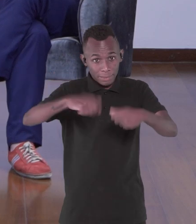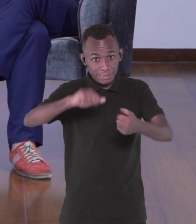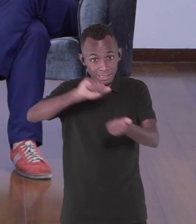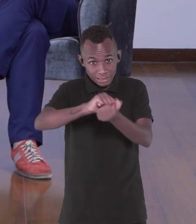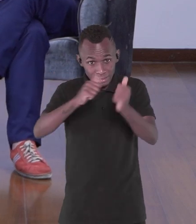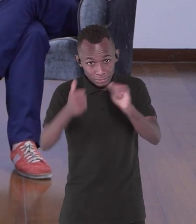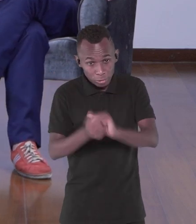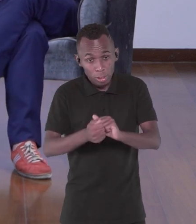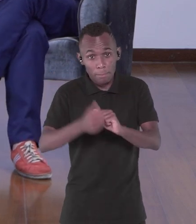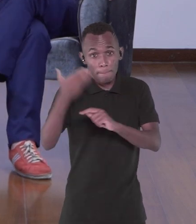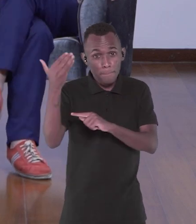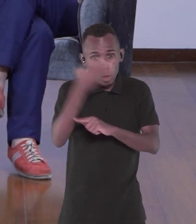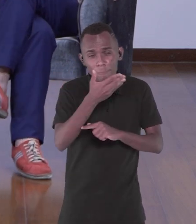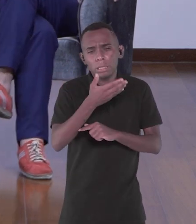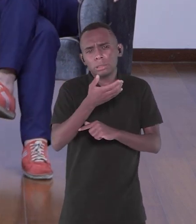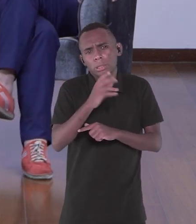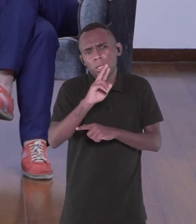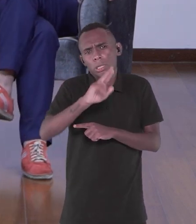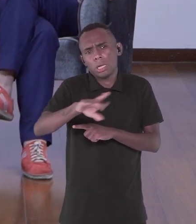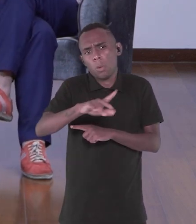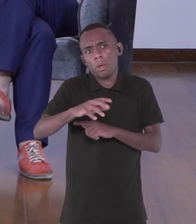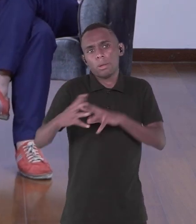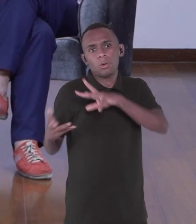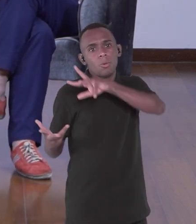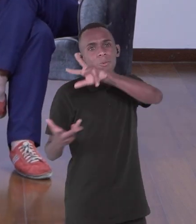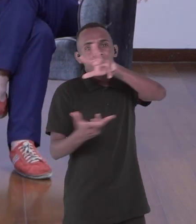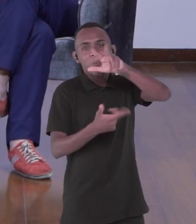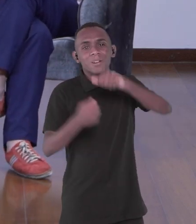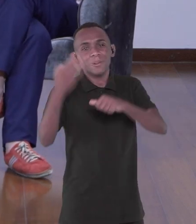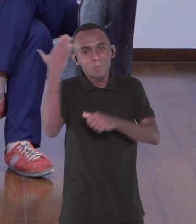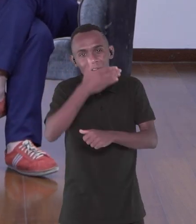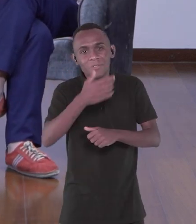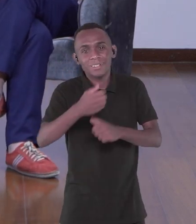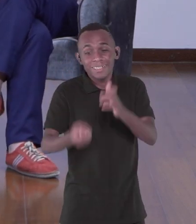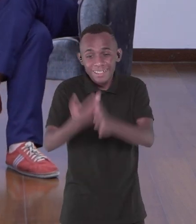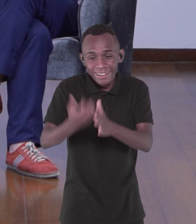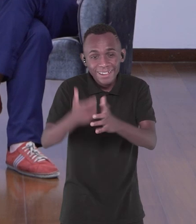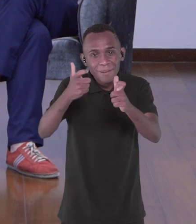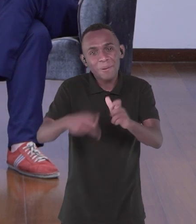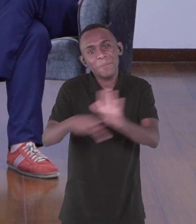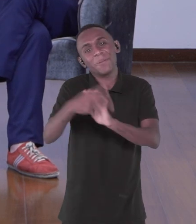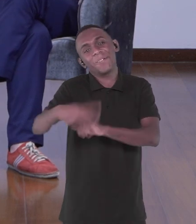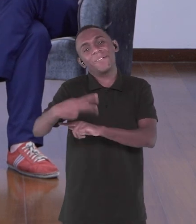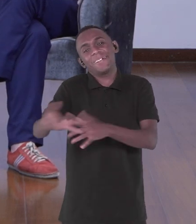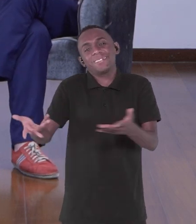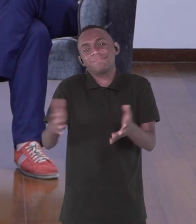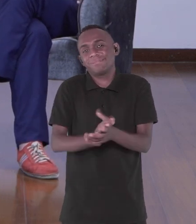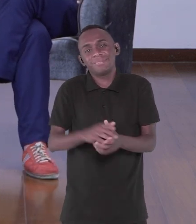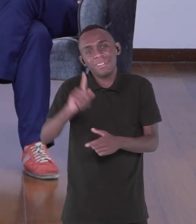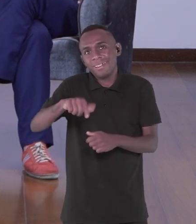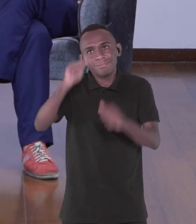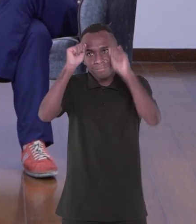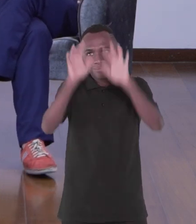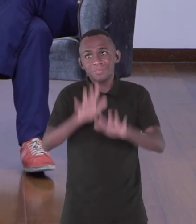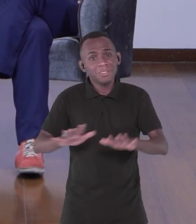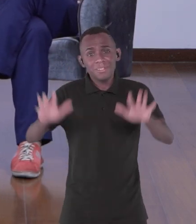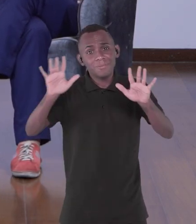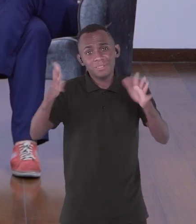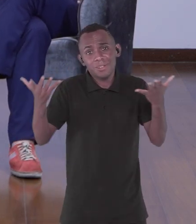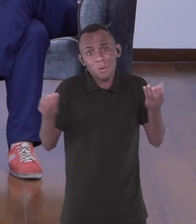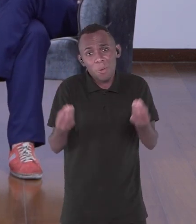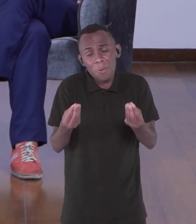como? Provando que ela não é globalizada, provando que ela é produtor local. É alucinante, se você pensar,